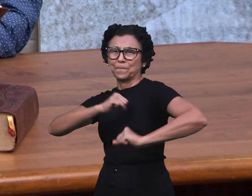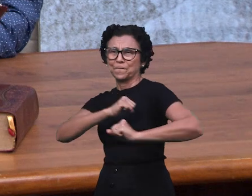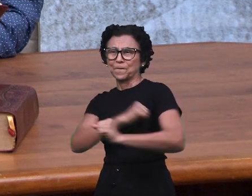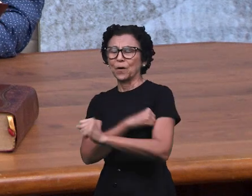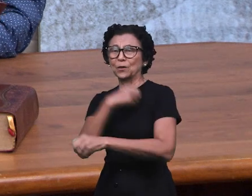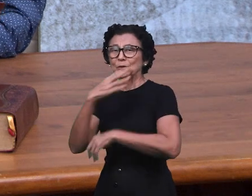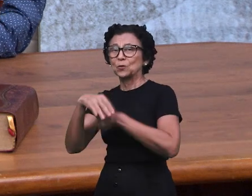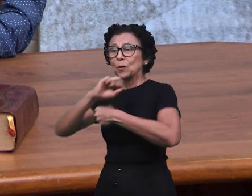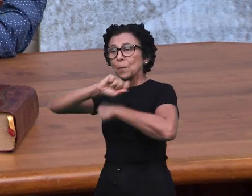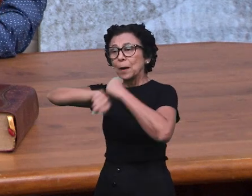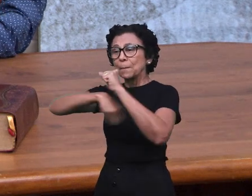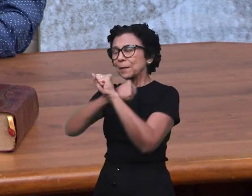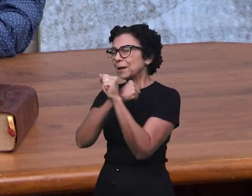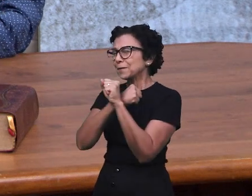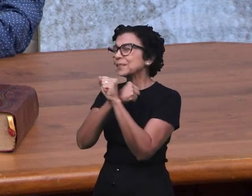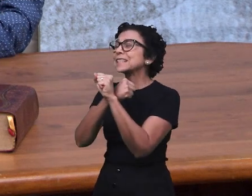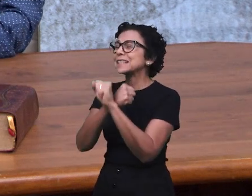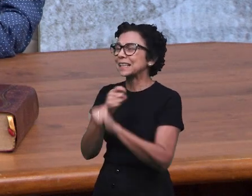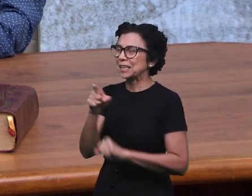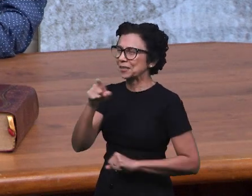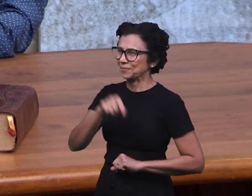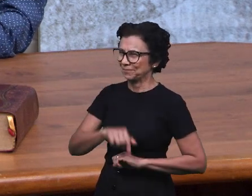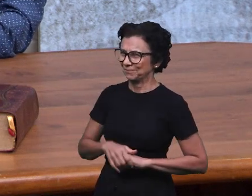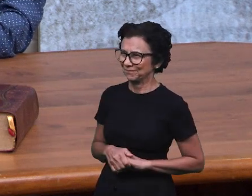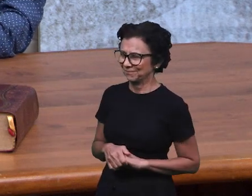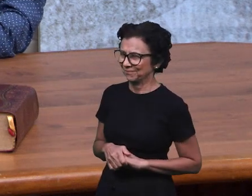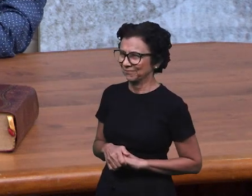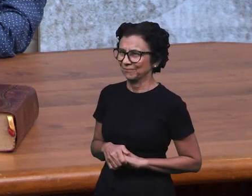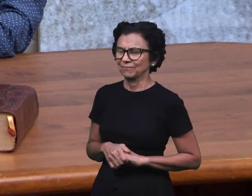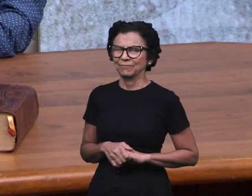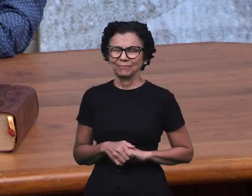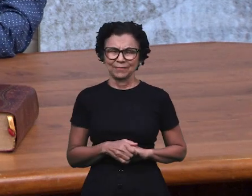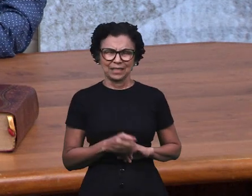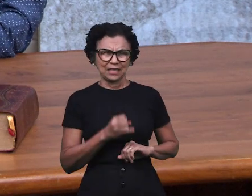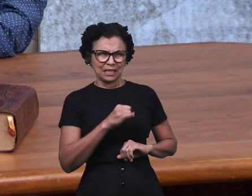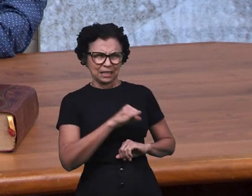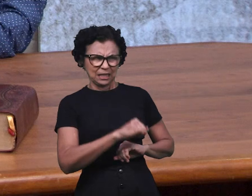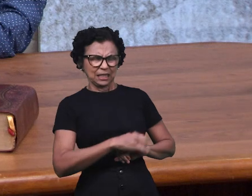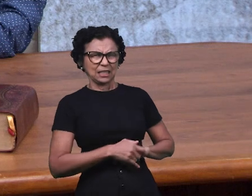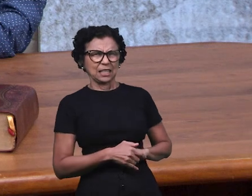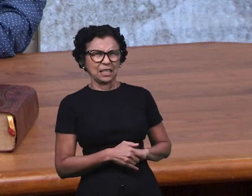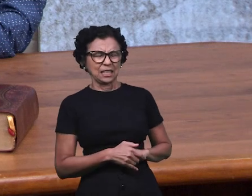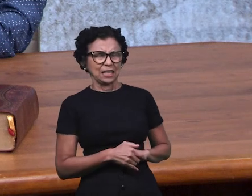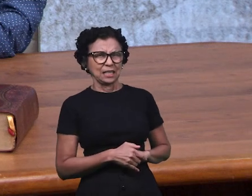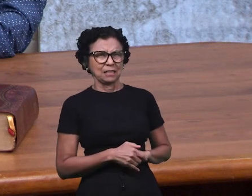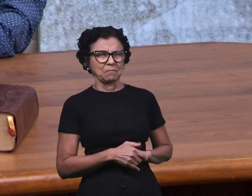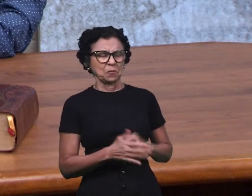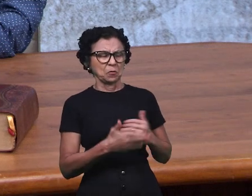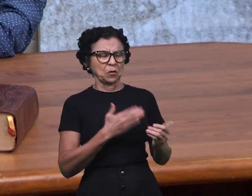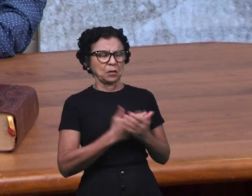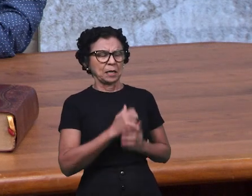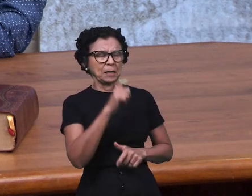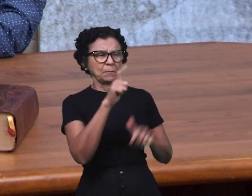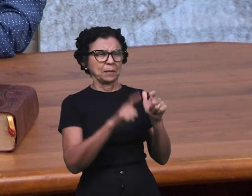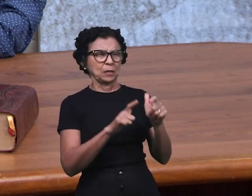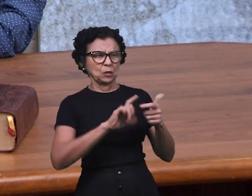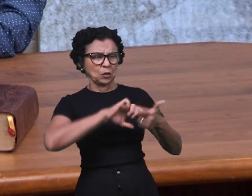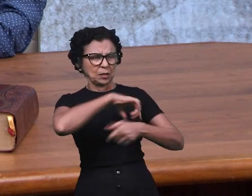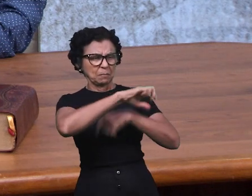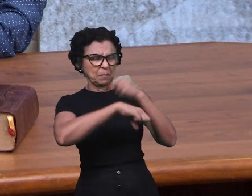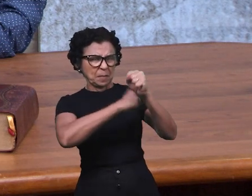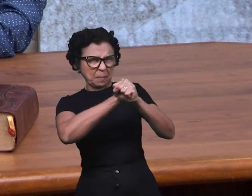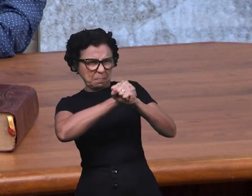poderem afligir. Disse-lhe Sansão: se me amarrassem com 7 vergas de vimes